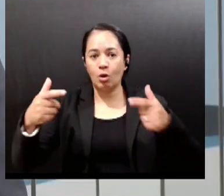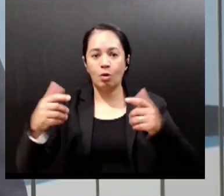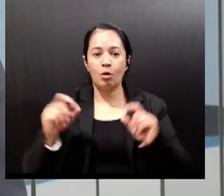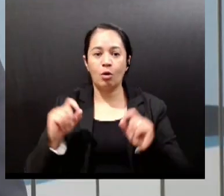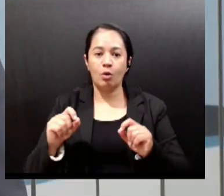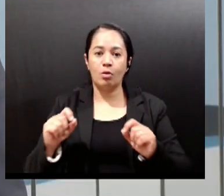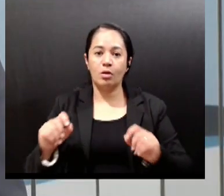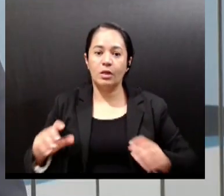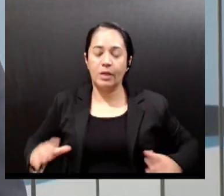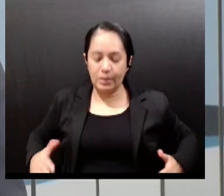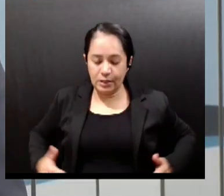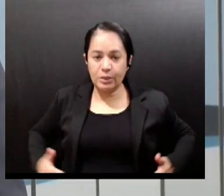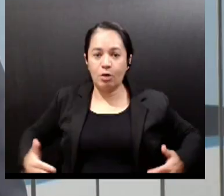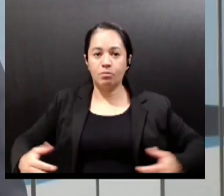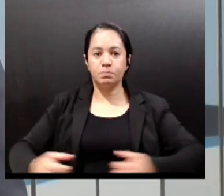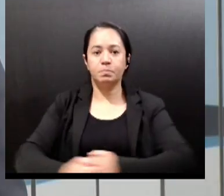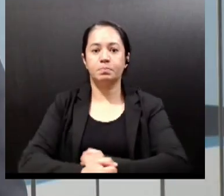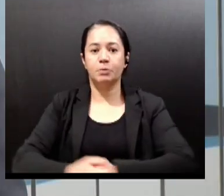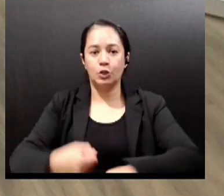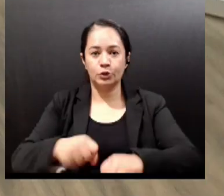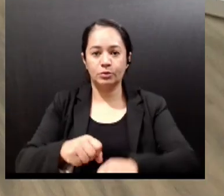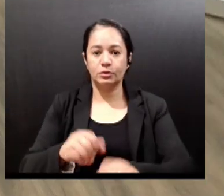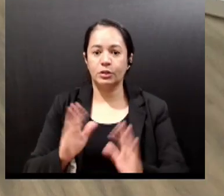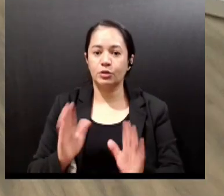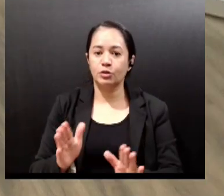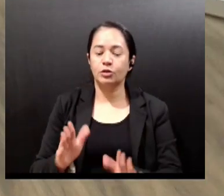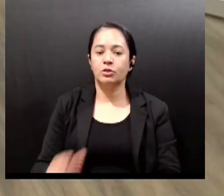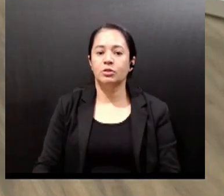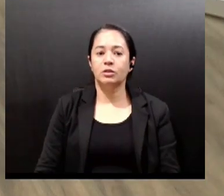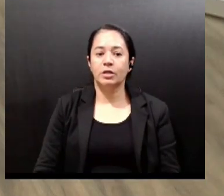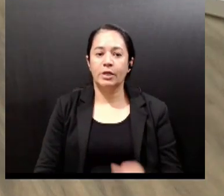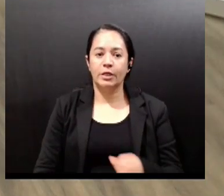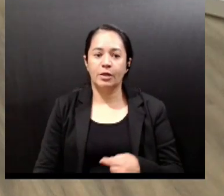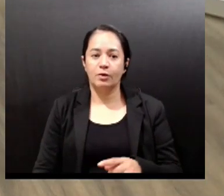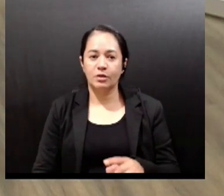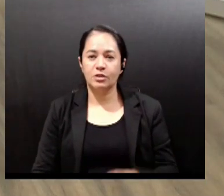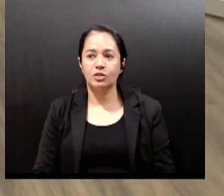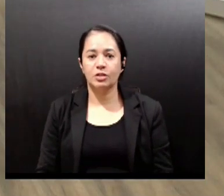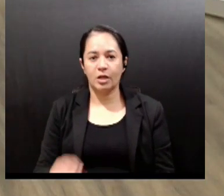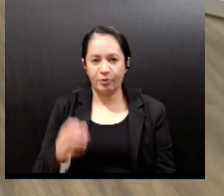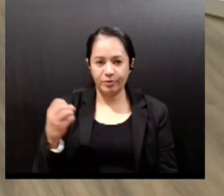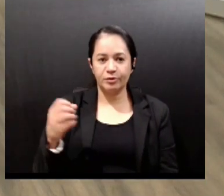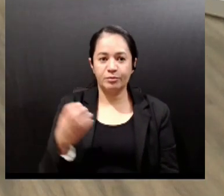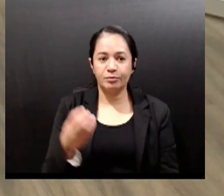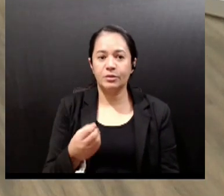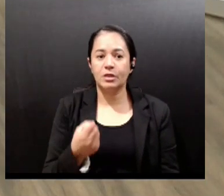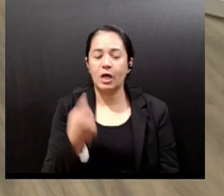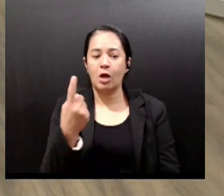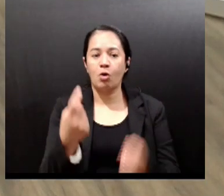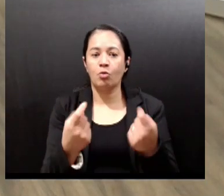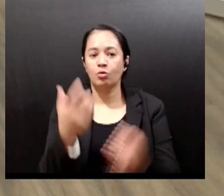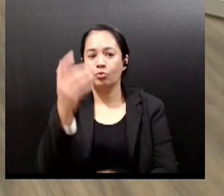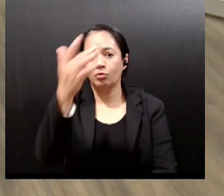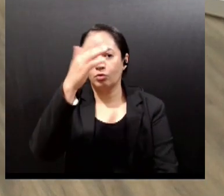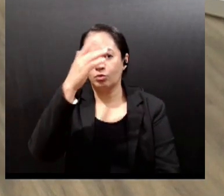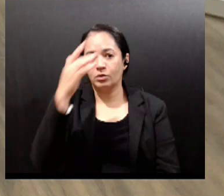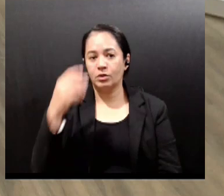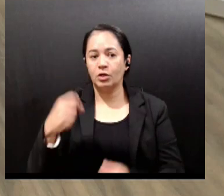motorista. Inclusive, eu ando bastante e tem motorista que já fala, eu prefiro que você segure em